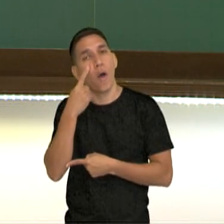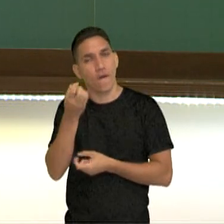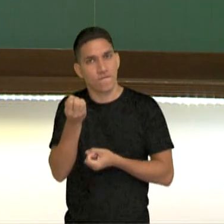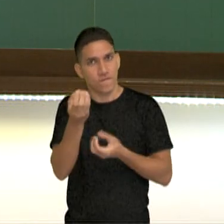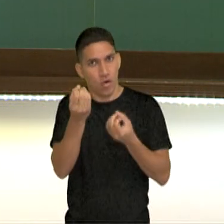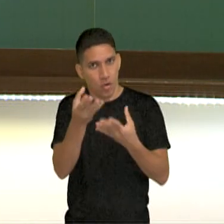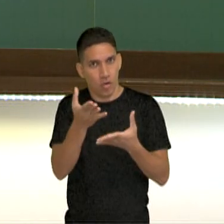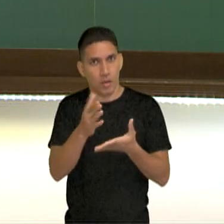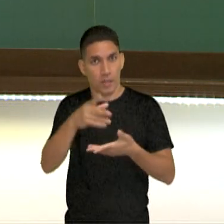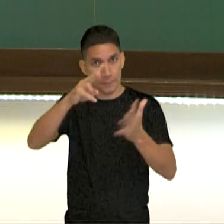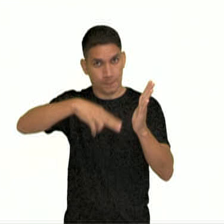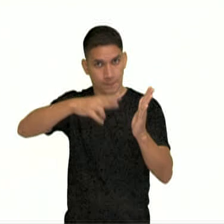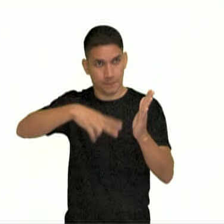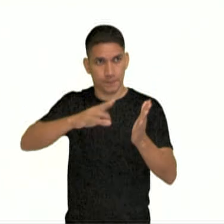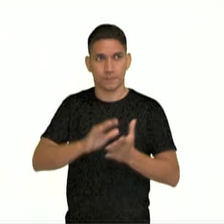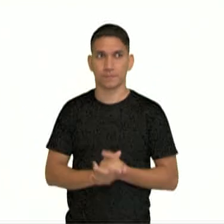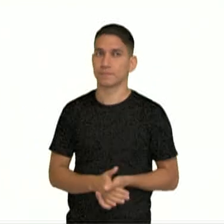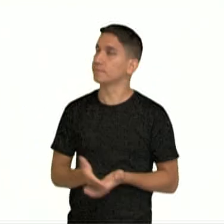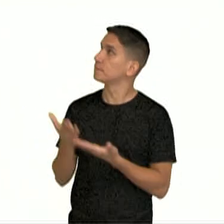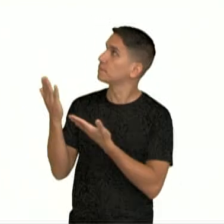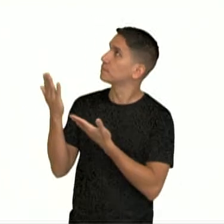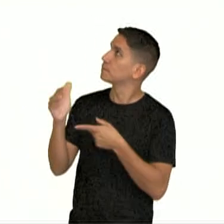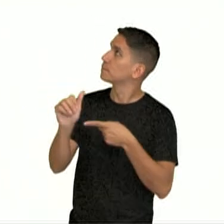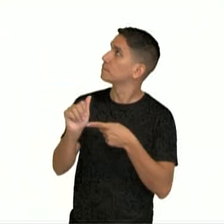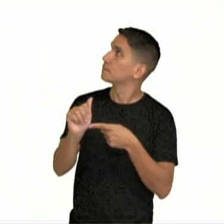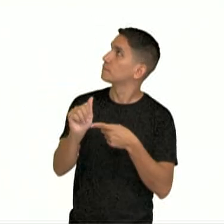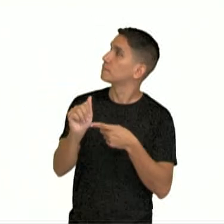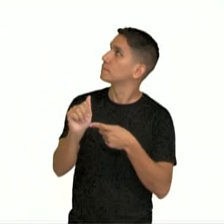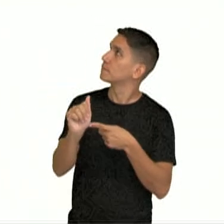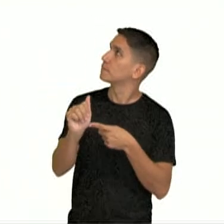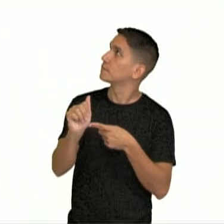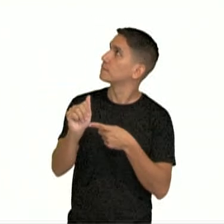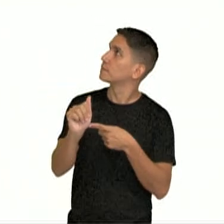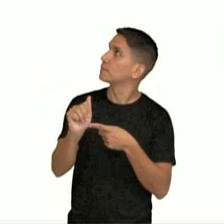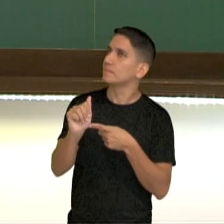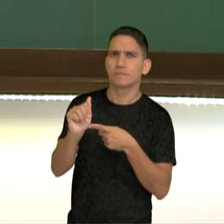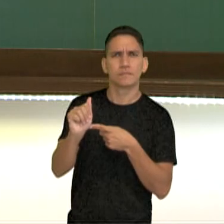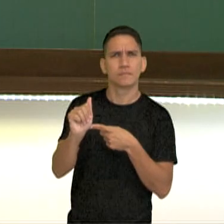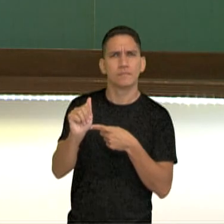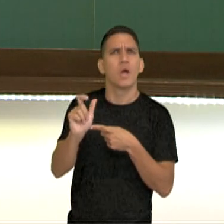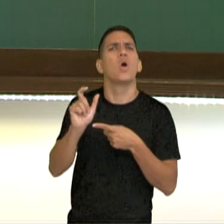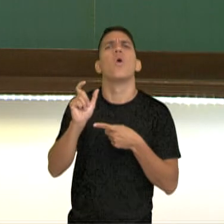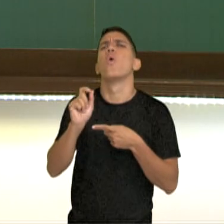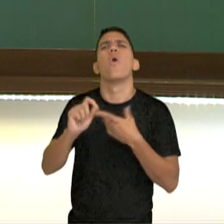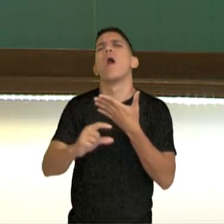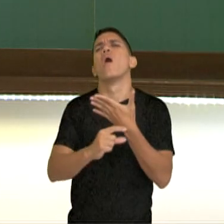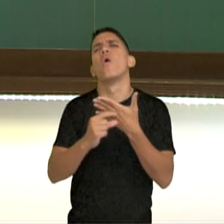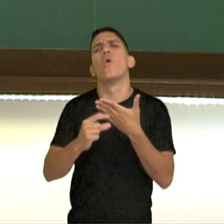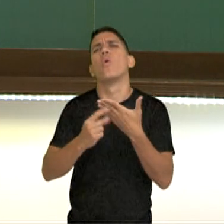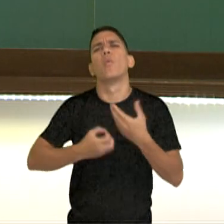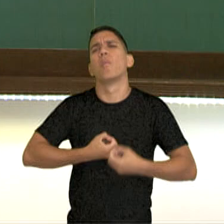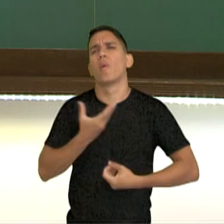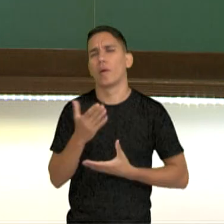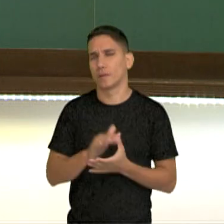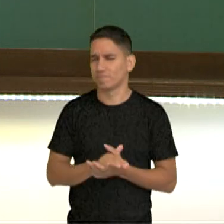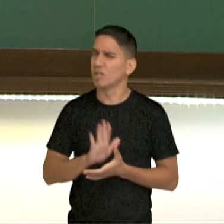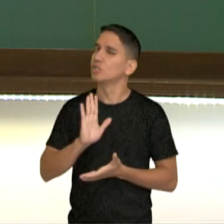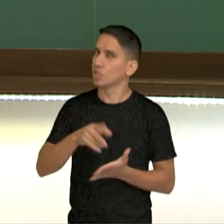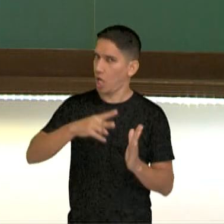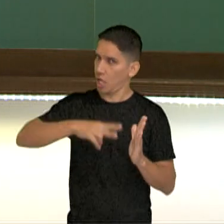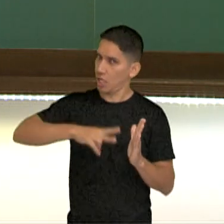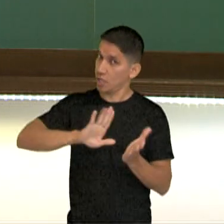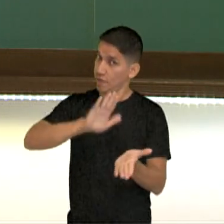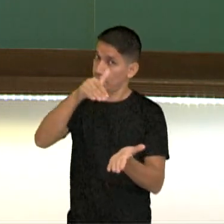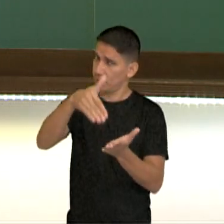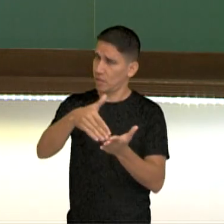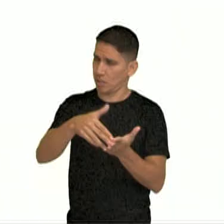quando fez a leitura dele. Who is the author of the poem? Quem é o autor do poema? A teacher leu no final, então